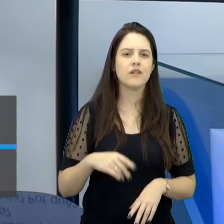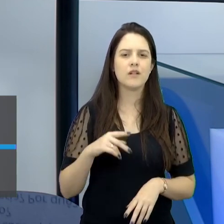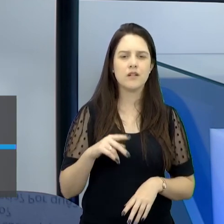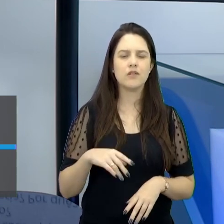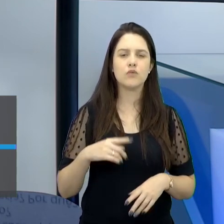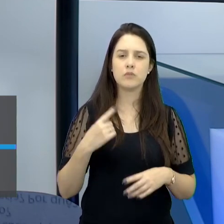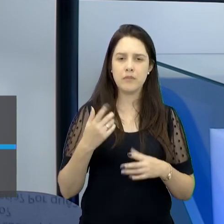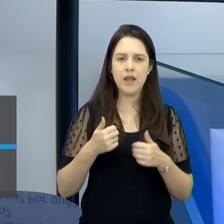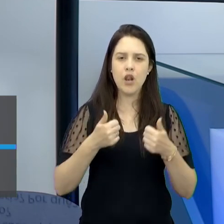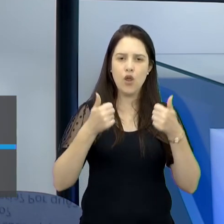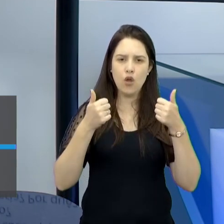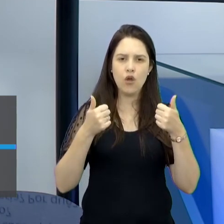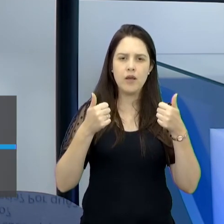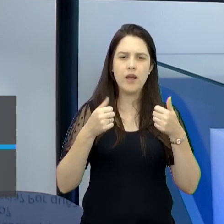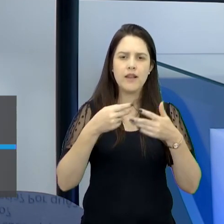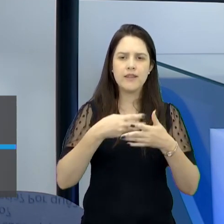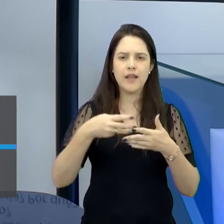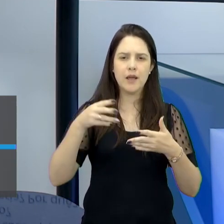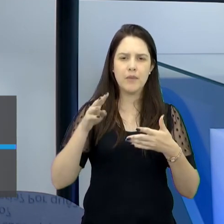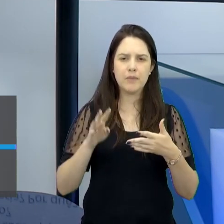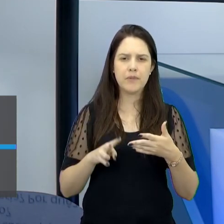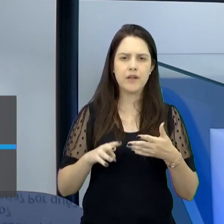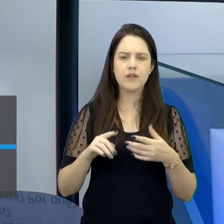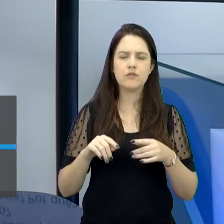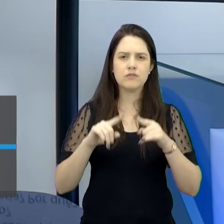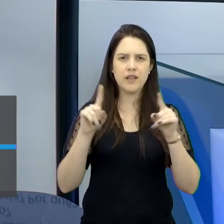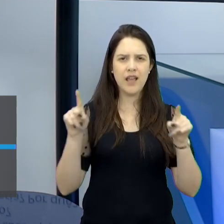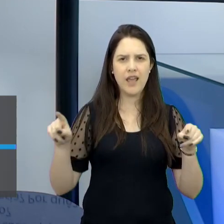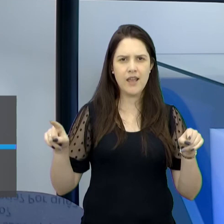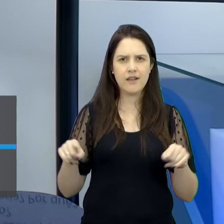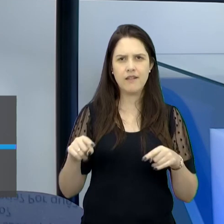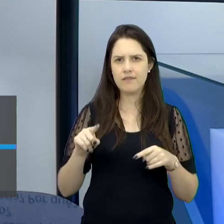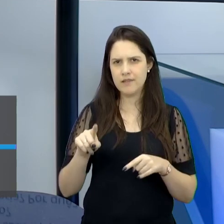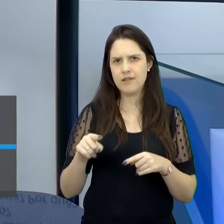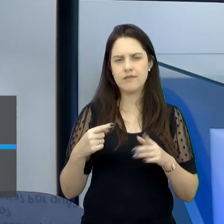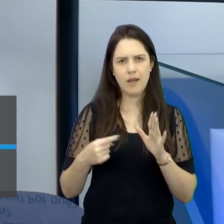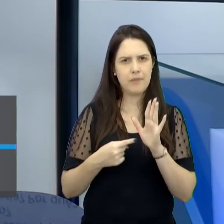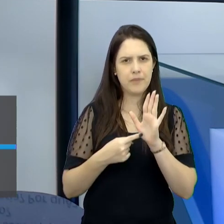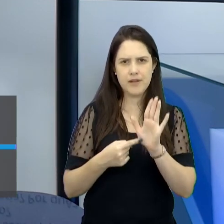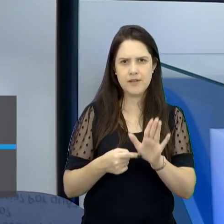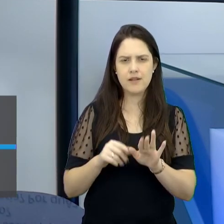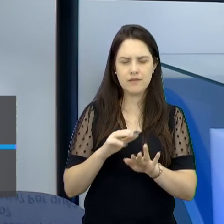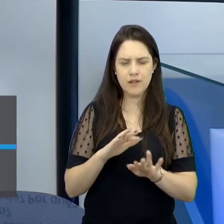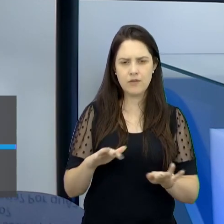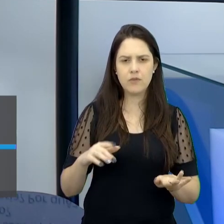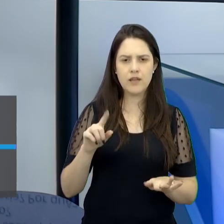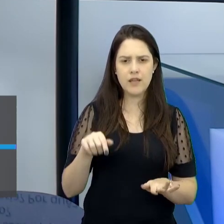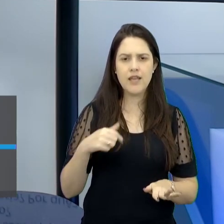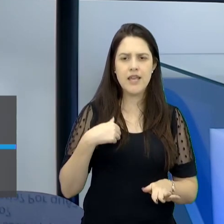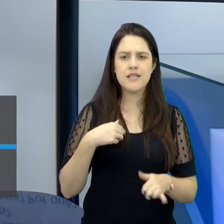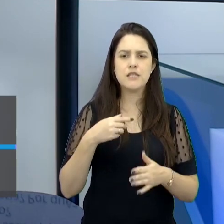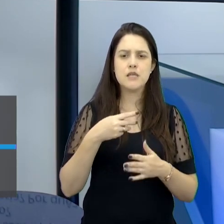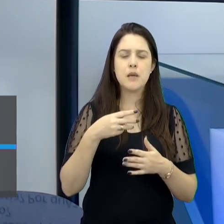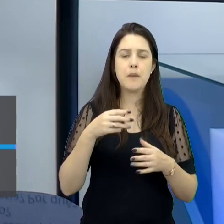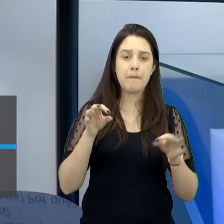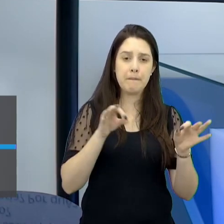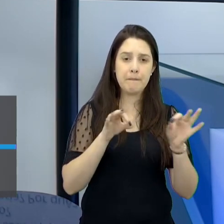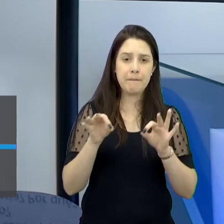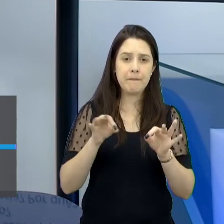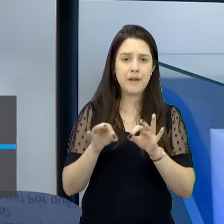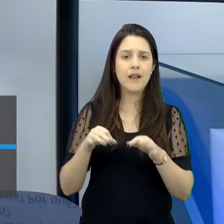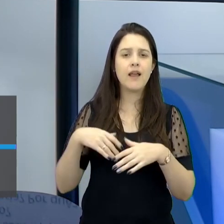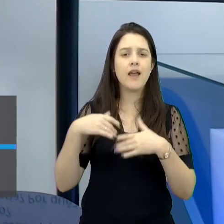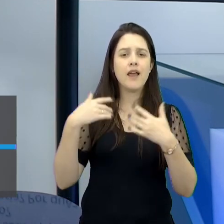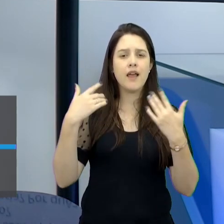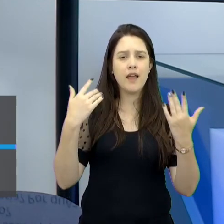elaborada do que uma tabela manual, né? Do que essa daqui que está nos apresentada. Se bem que essa que está aqui, claro